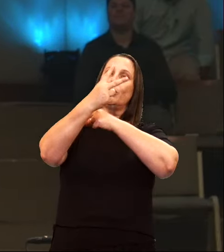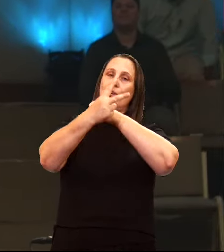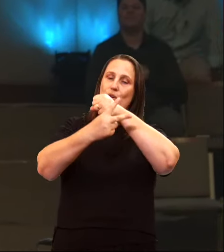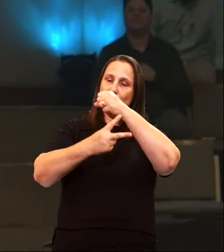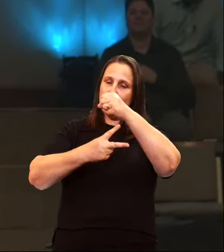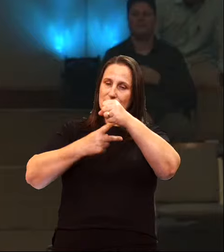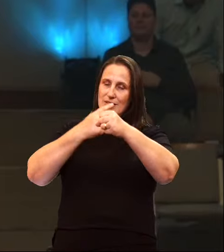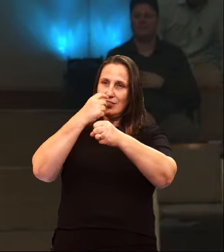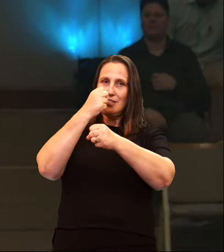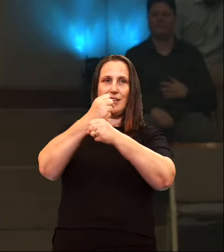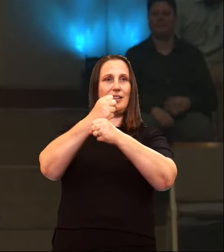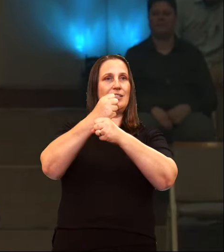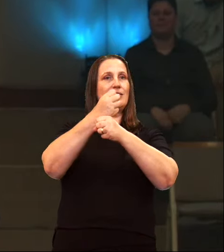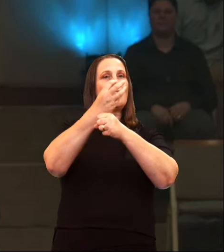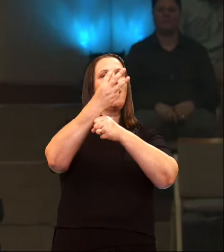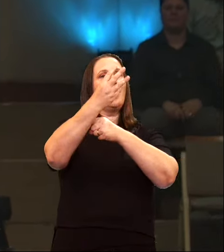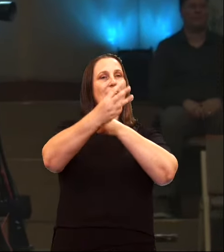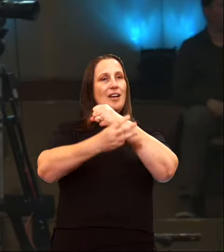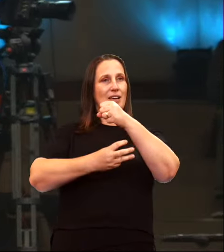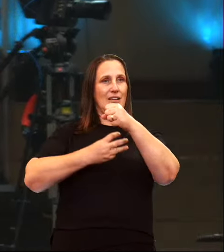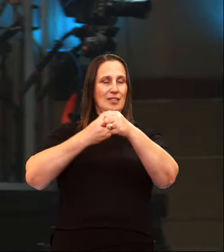anos depois.